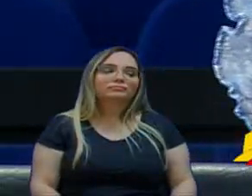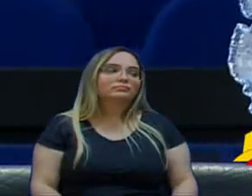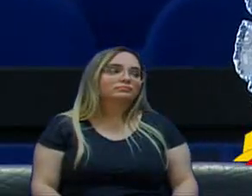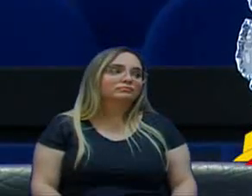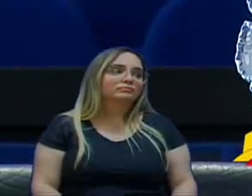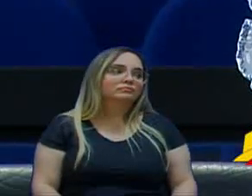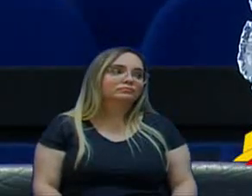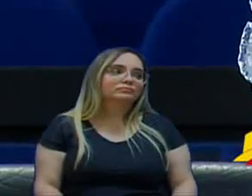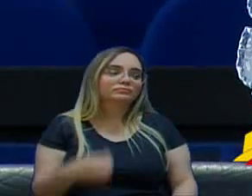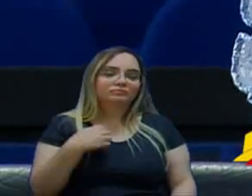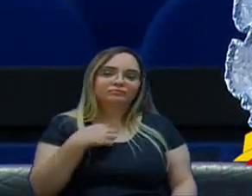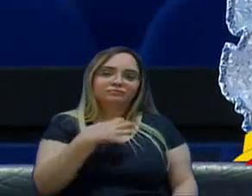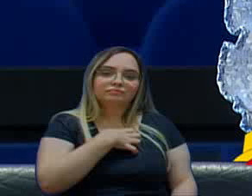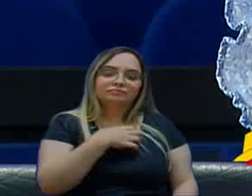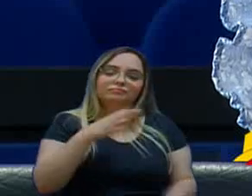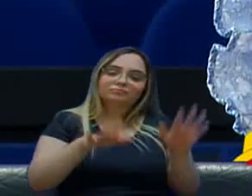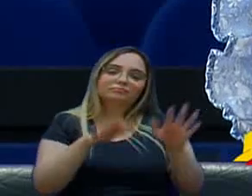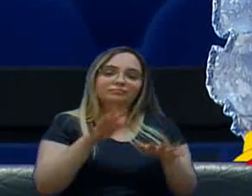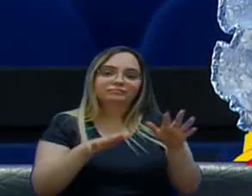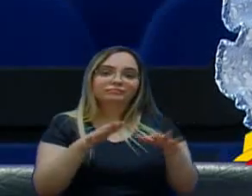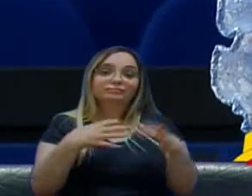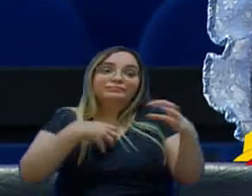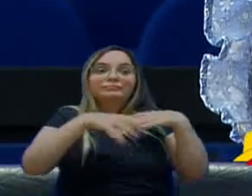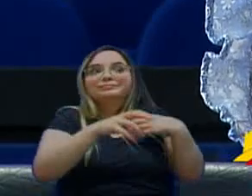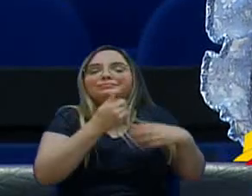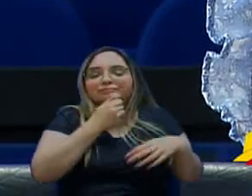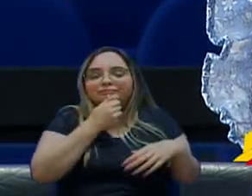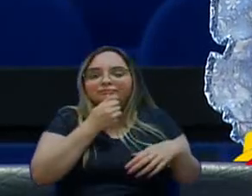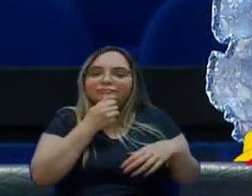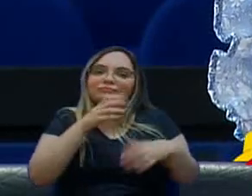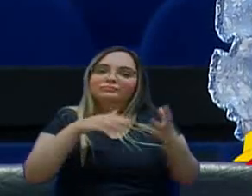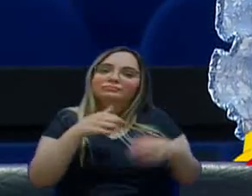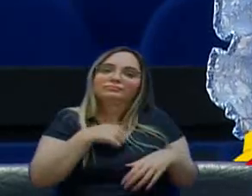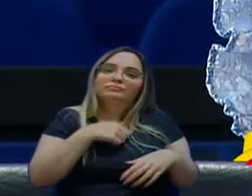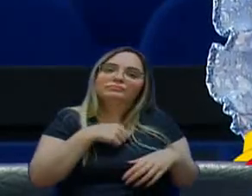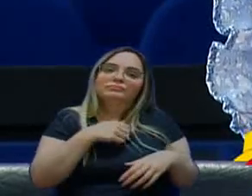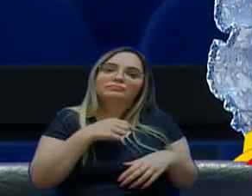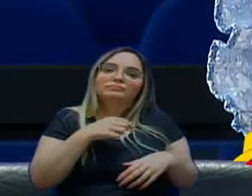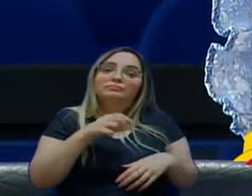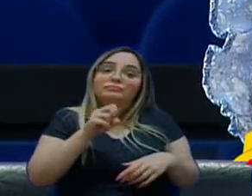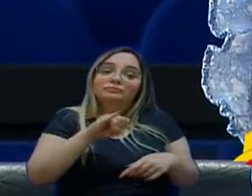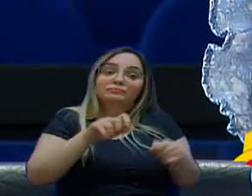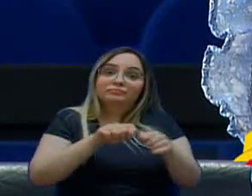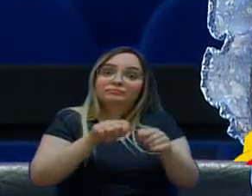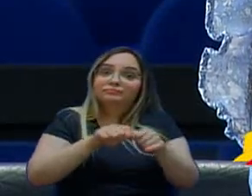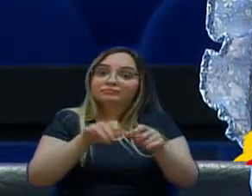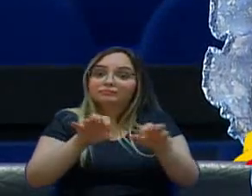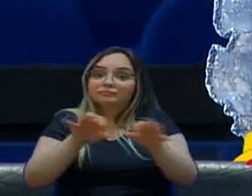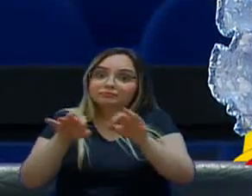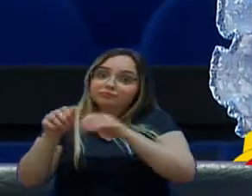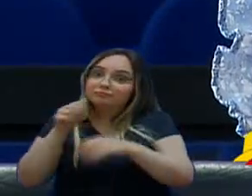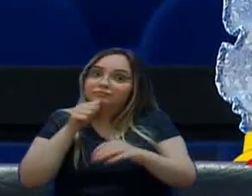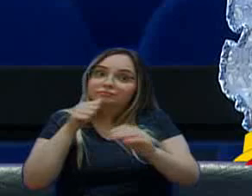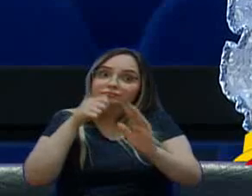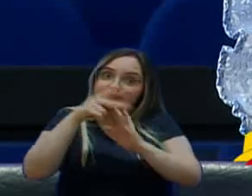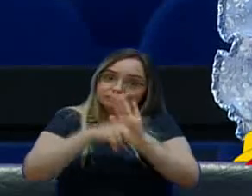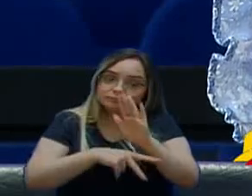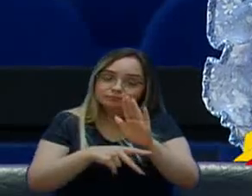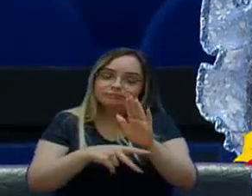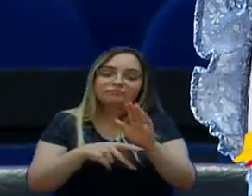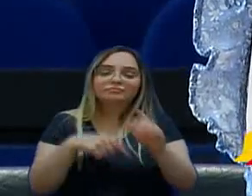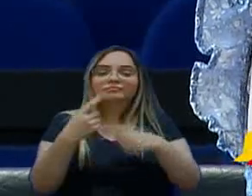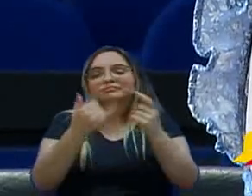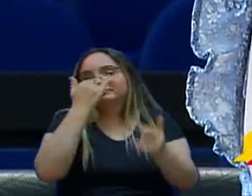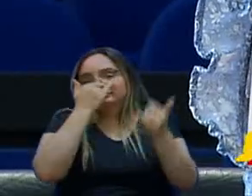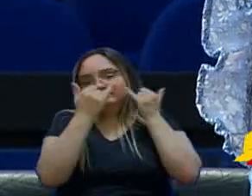muitas vezes para corrigir ações aqui que não vão acontecer se não tiverem os projetos feitos de forma correta.